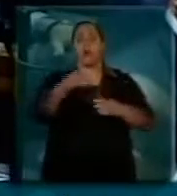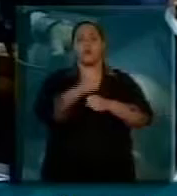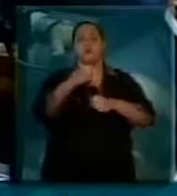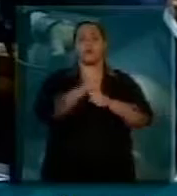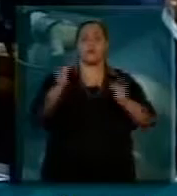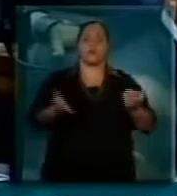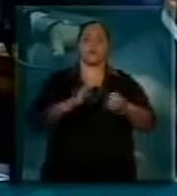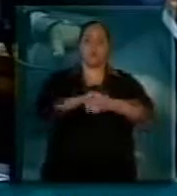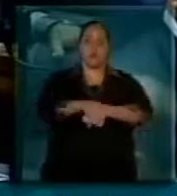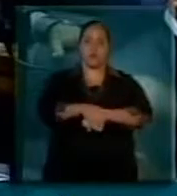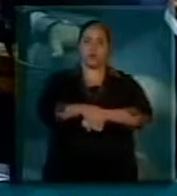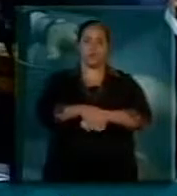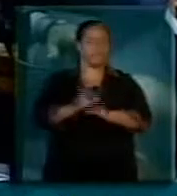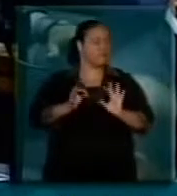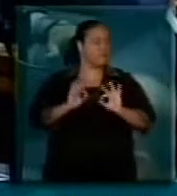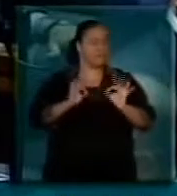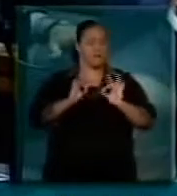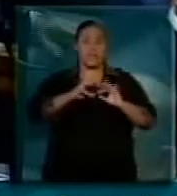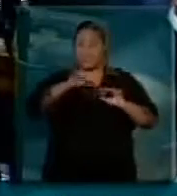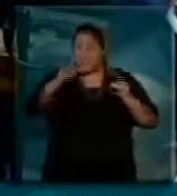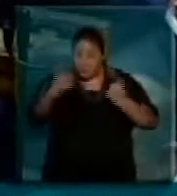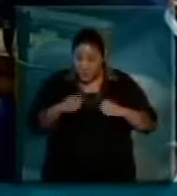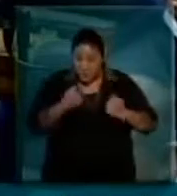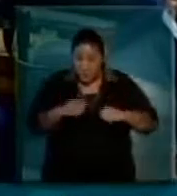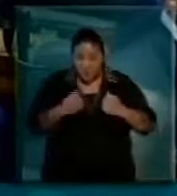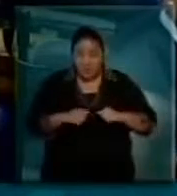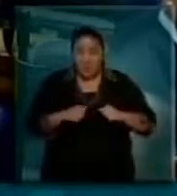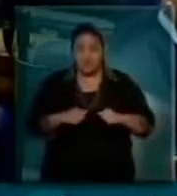nesta noite. Se necessário for,